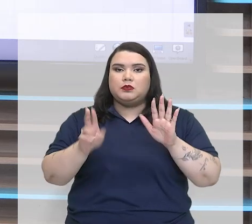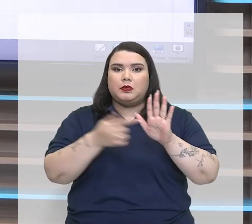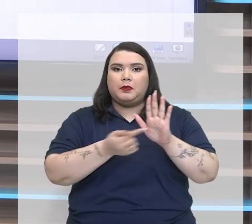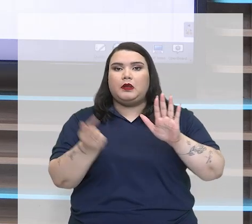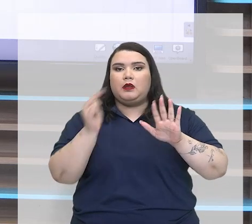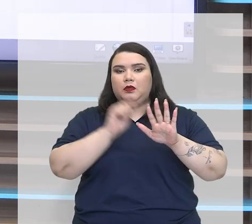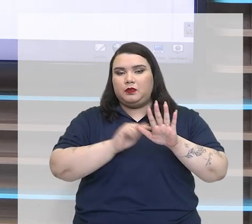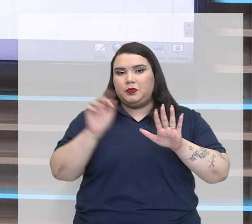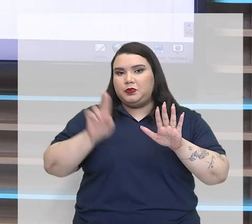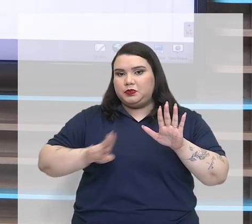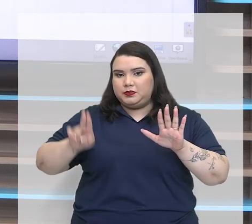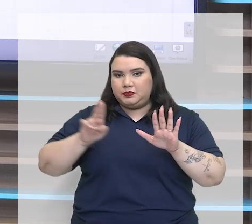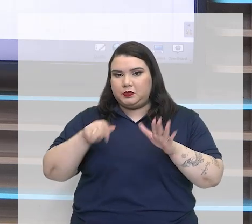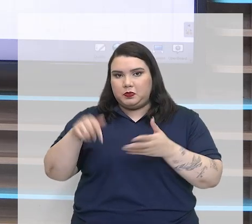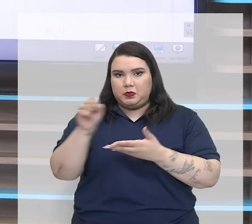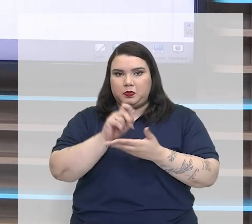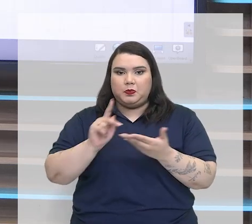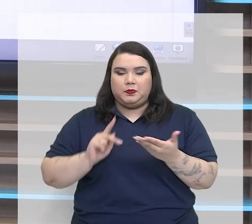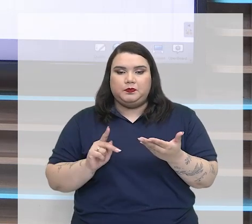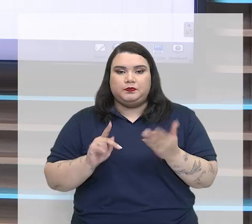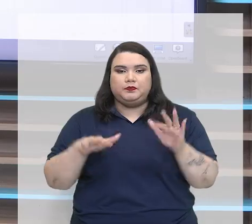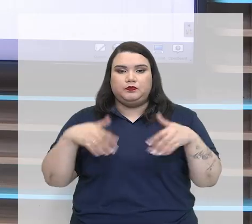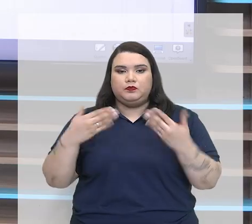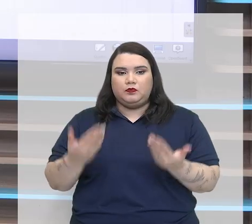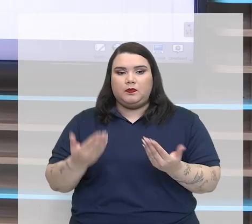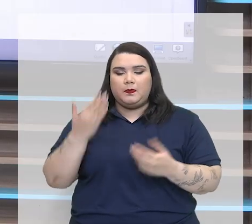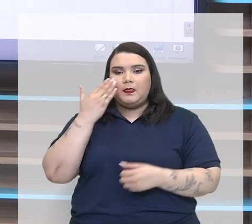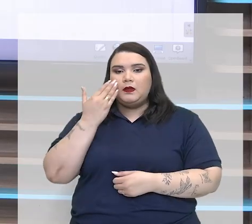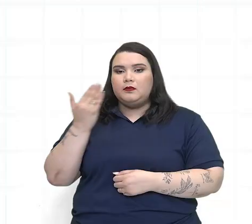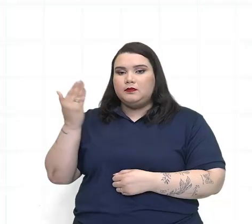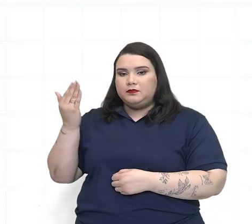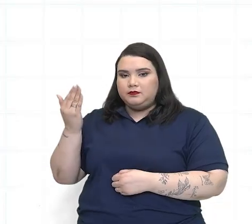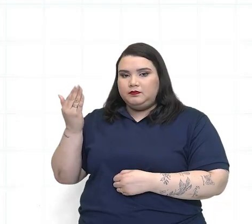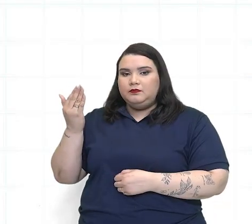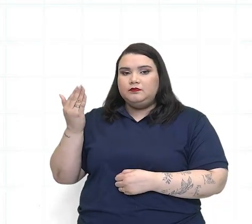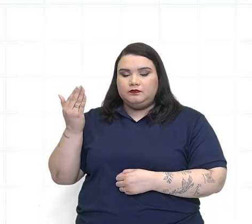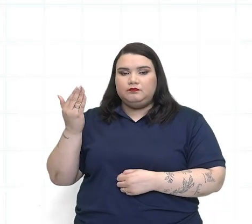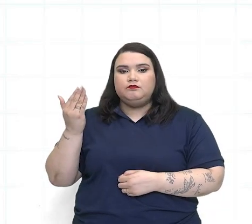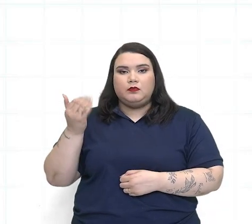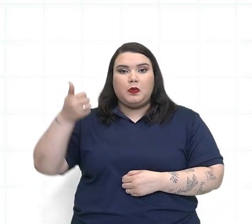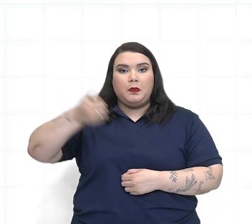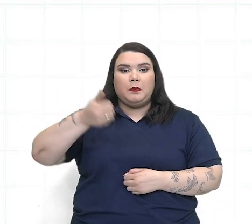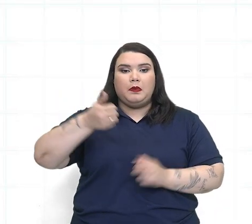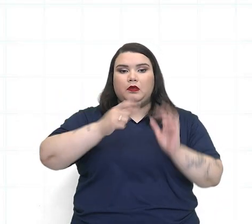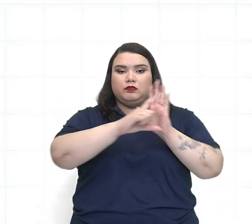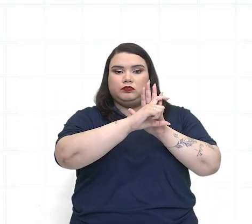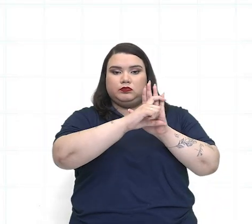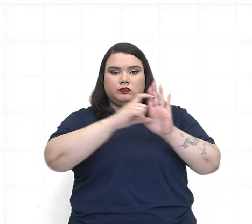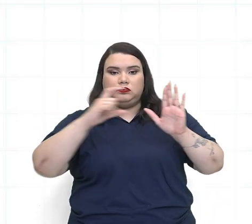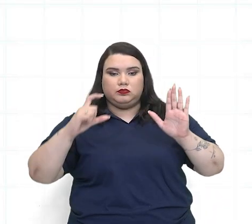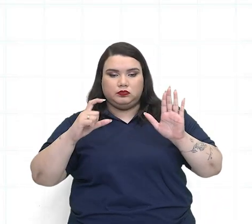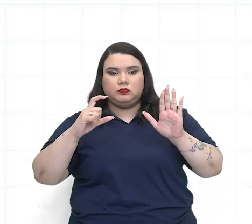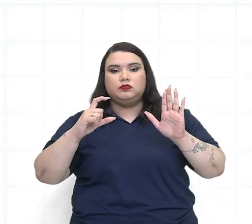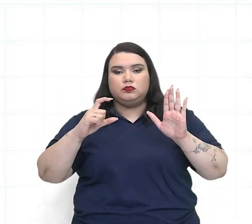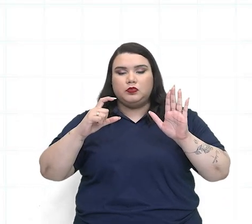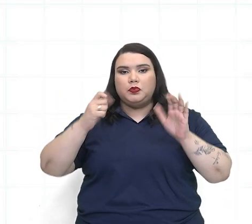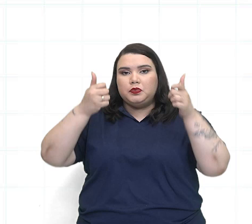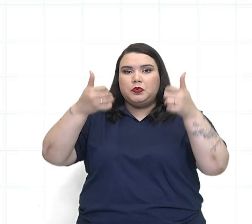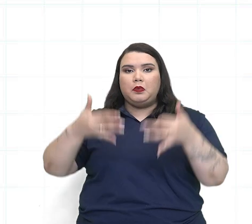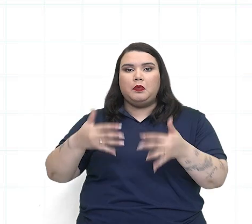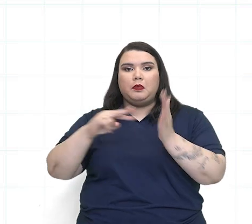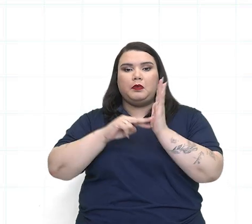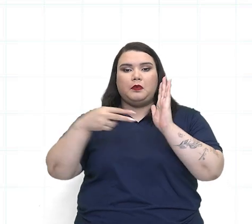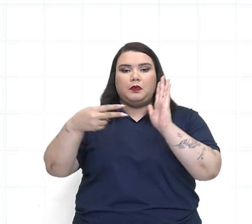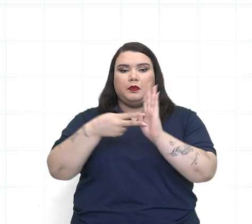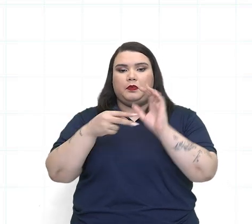né, que ele utiliza bastante nesse poema. Então, minha cápsula de incêndios, meu cofre de labaredas, meu pelotão